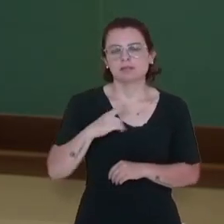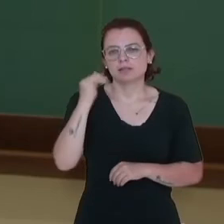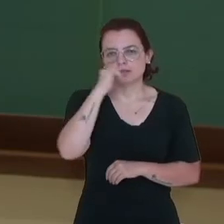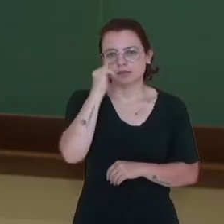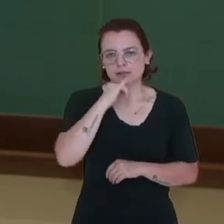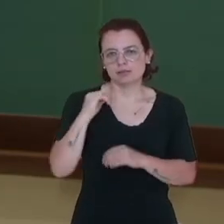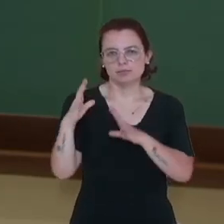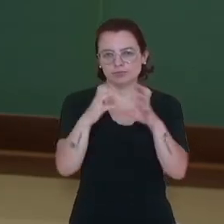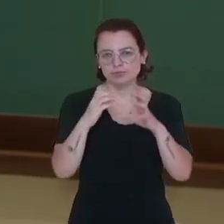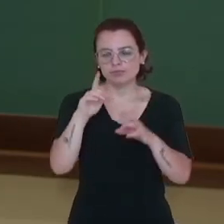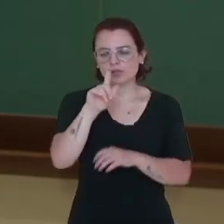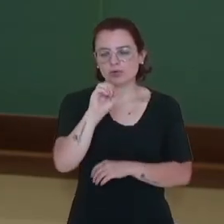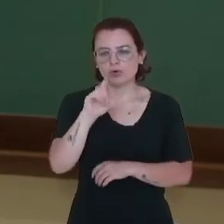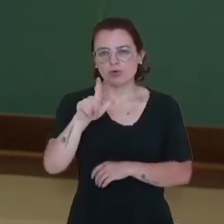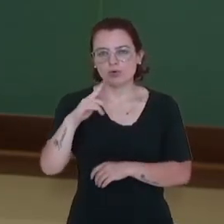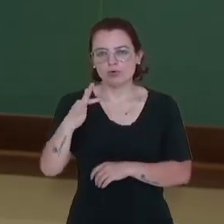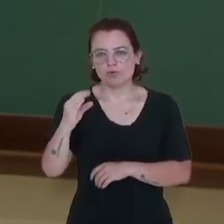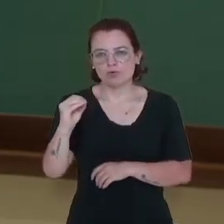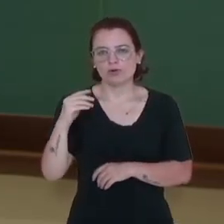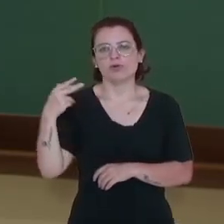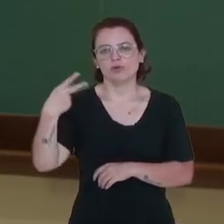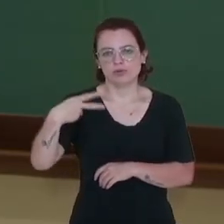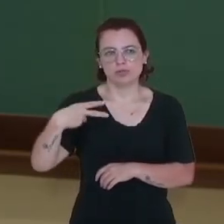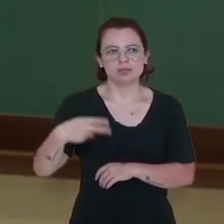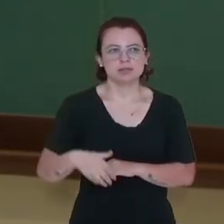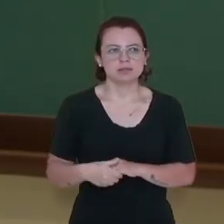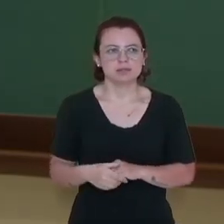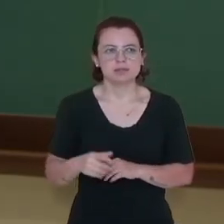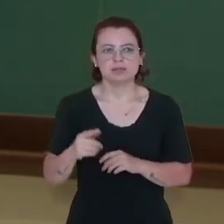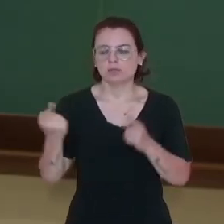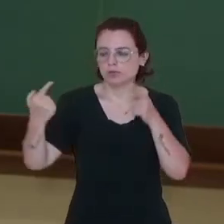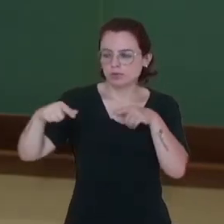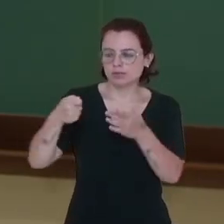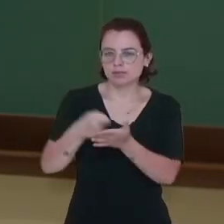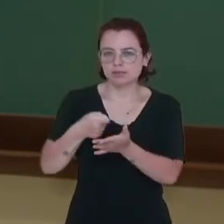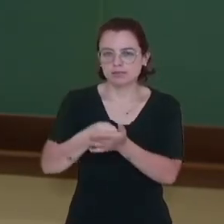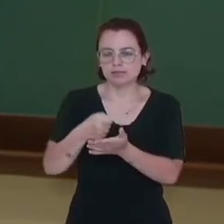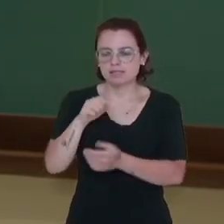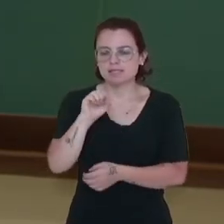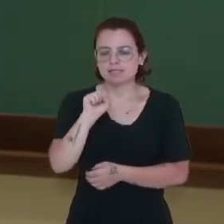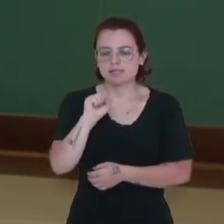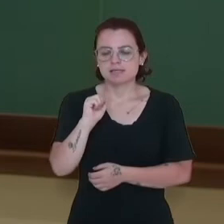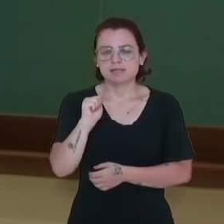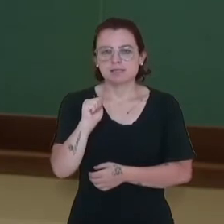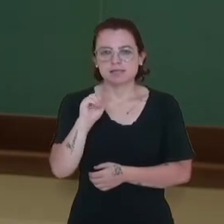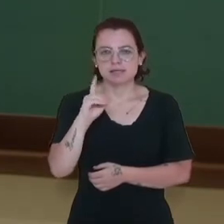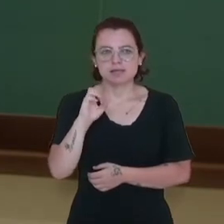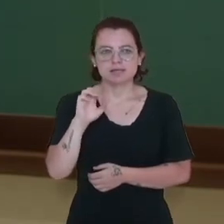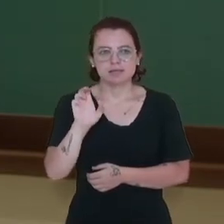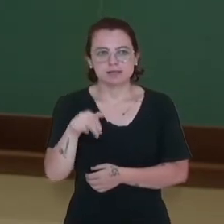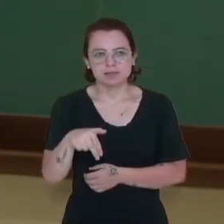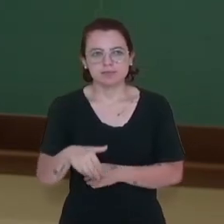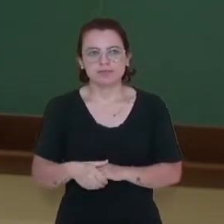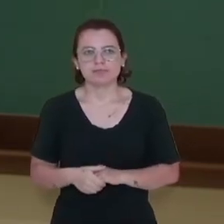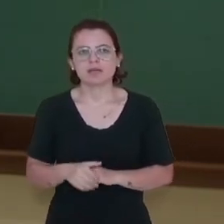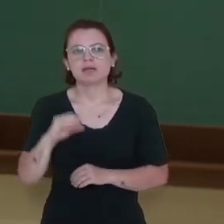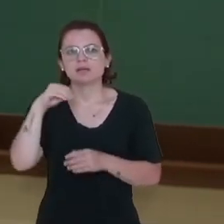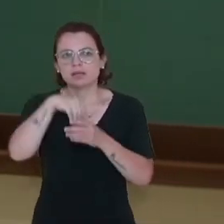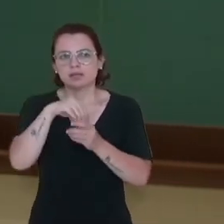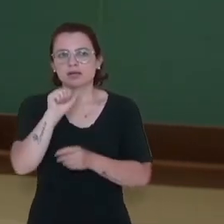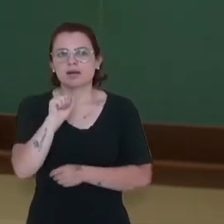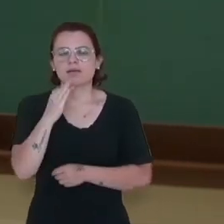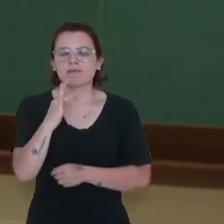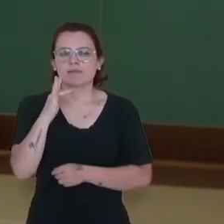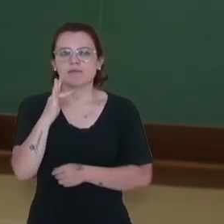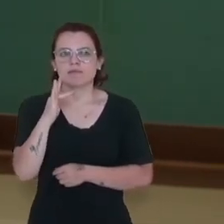a Guerra do Golfo II, ok? Contra o ditador Saddam Hussein no Iraque. No Afeganistão, teve também